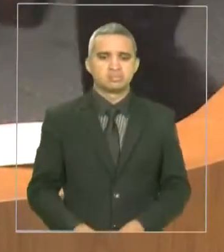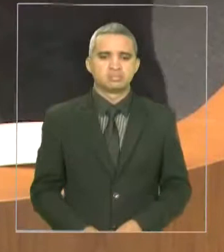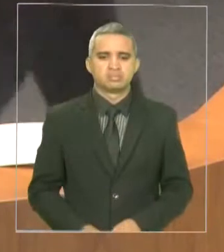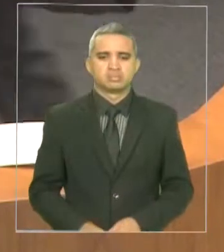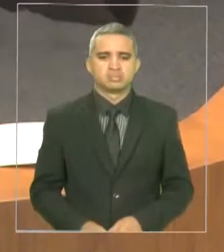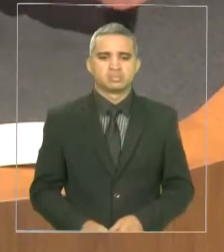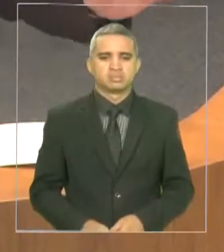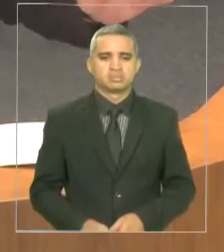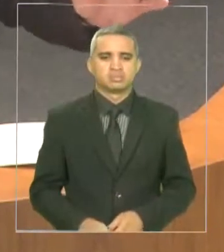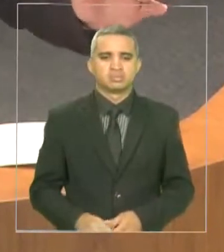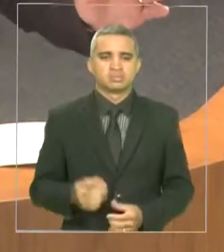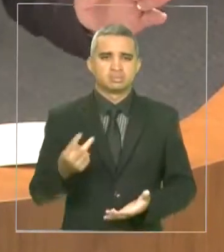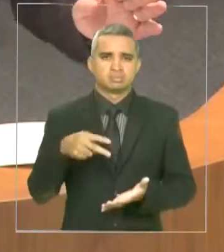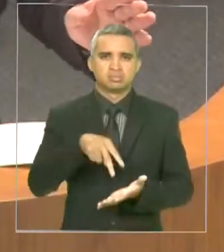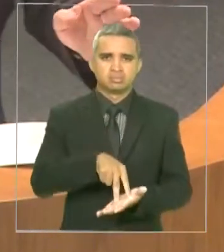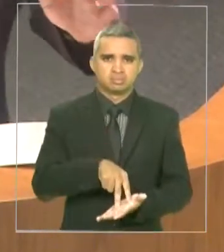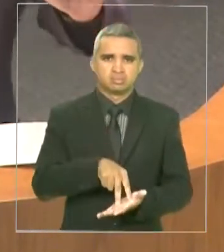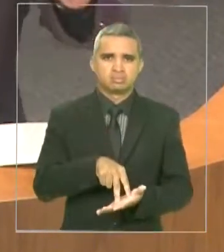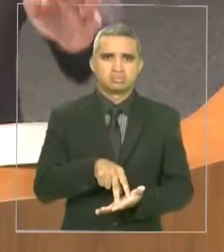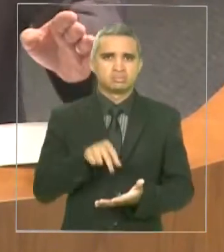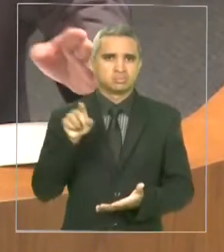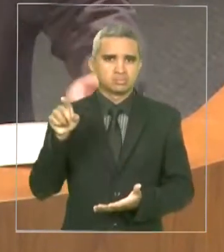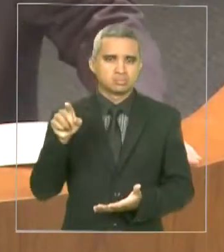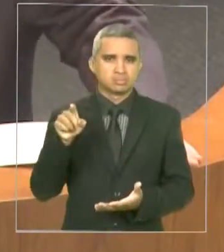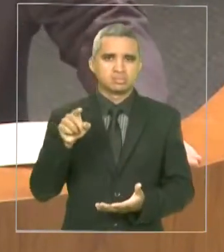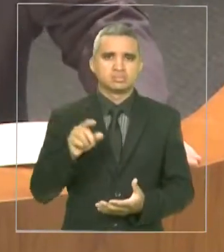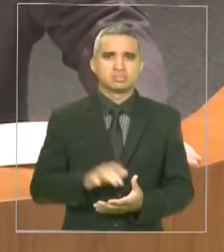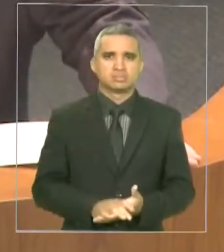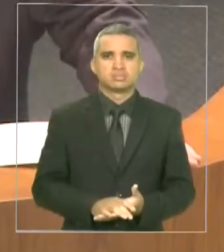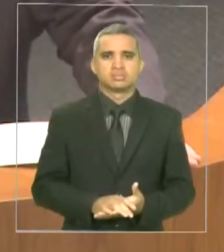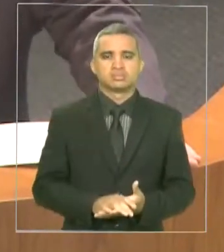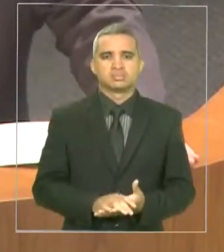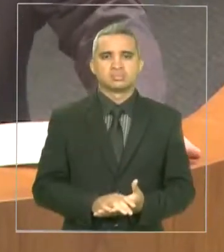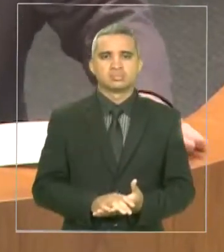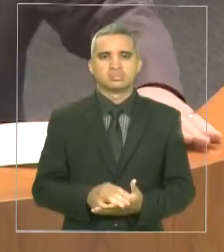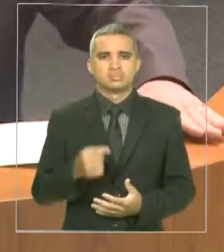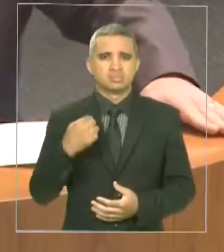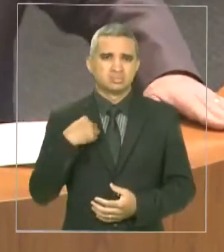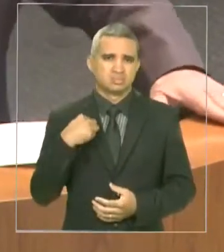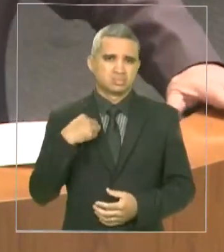na tribuna daquela casa por onde passei